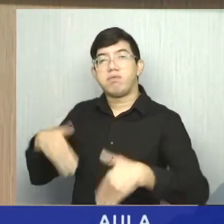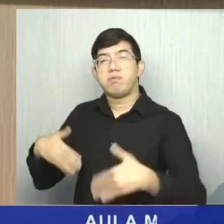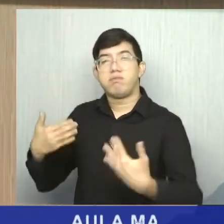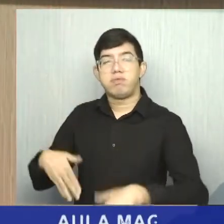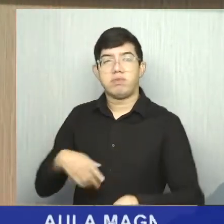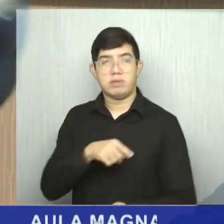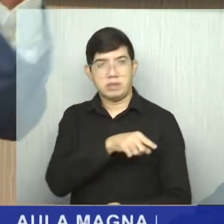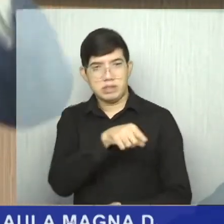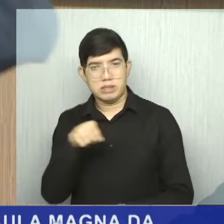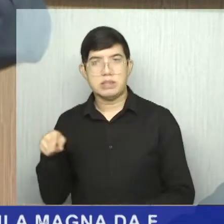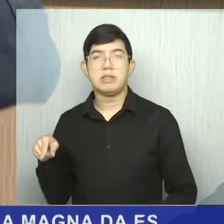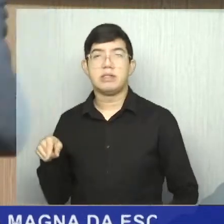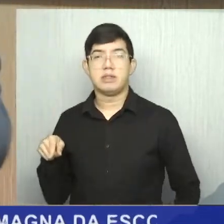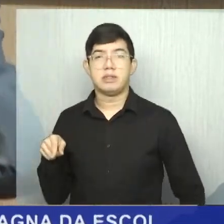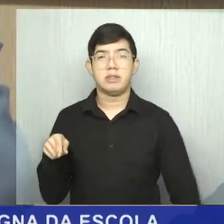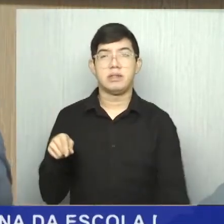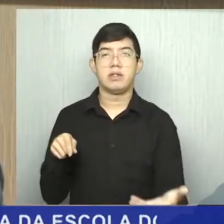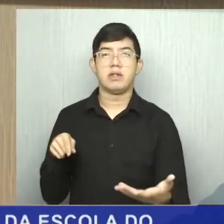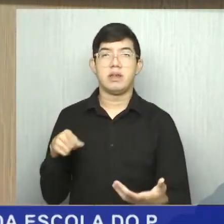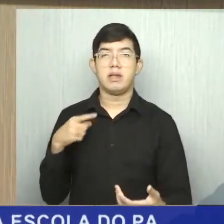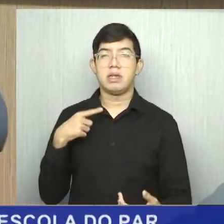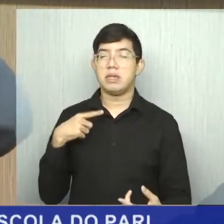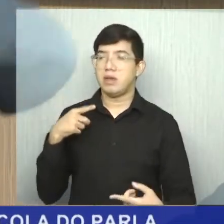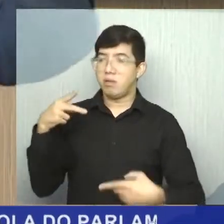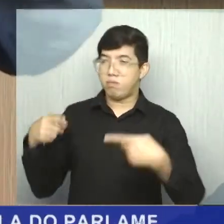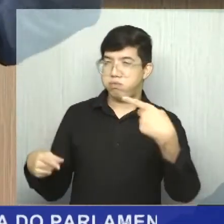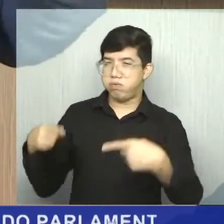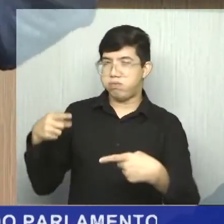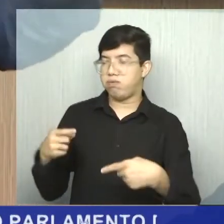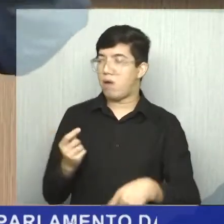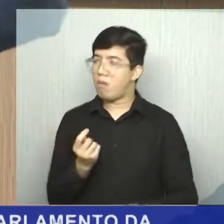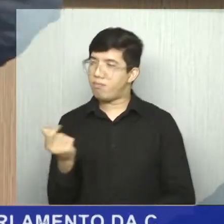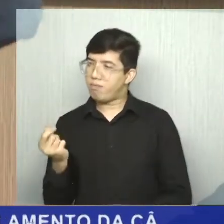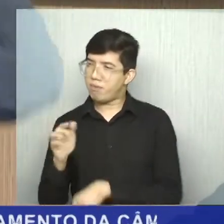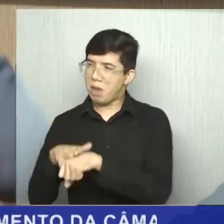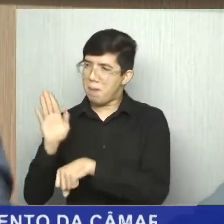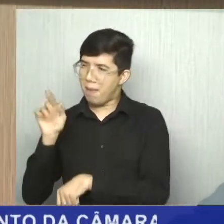do abuso não ser uma mais-valia para um, mas para o coletivo. Isso é tudo um